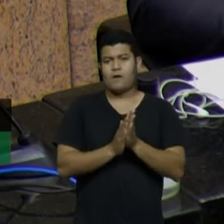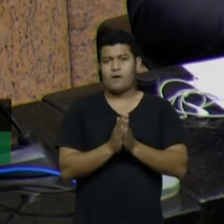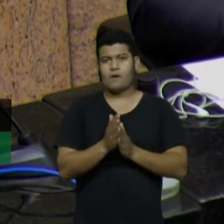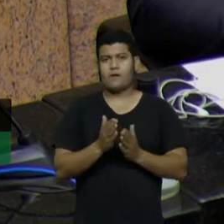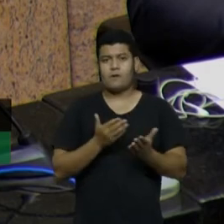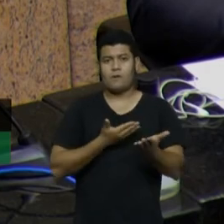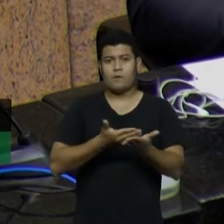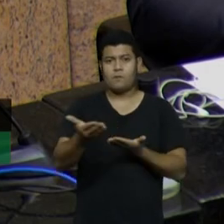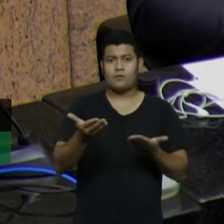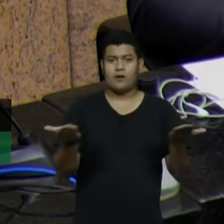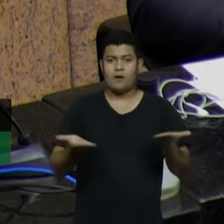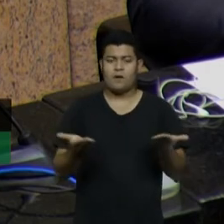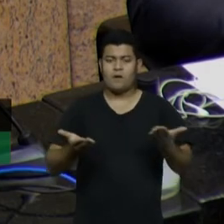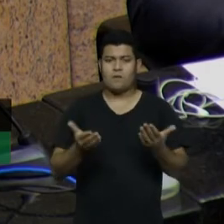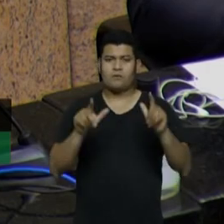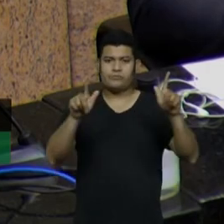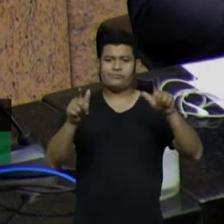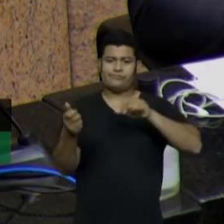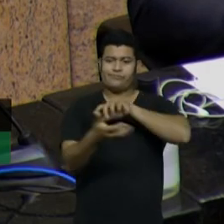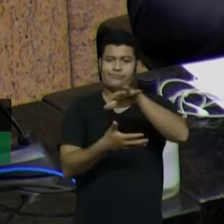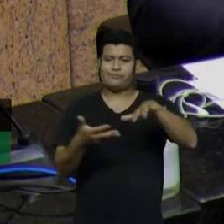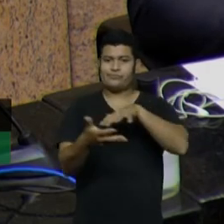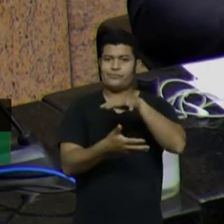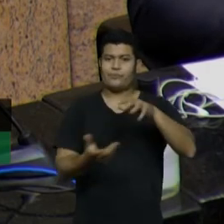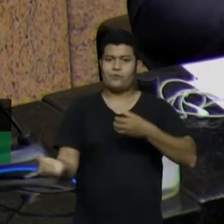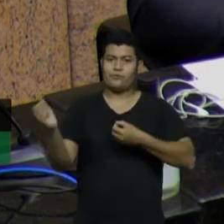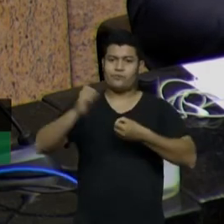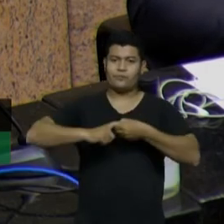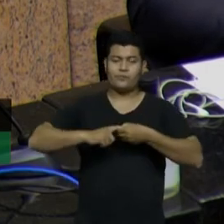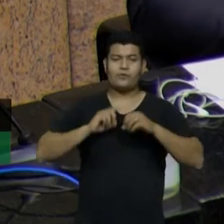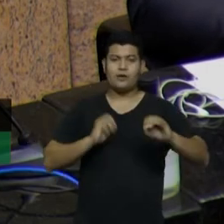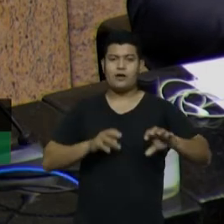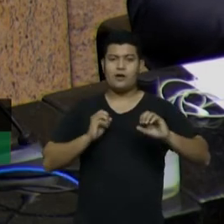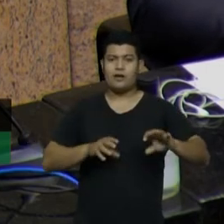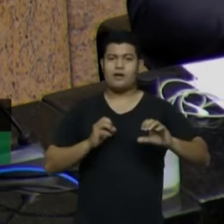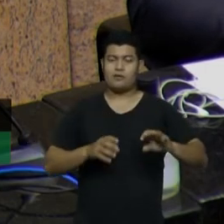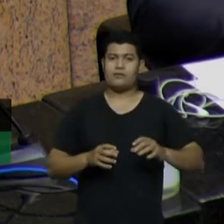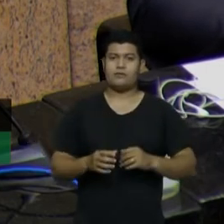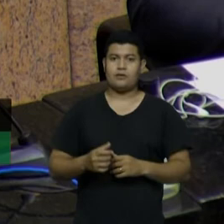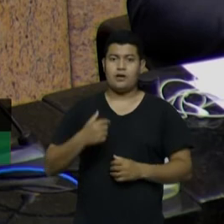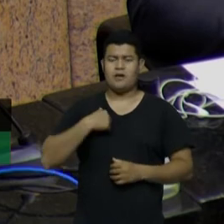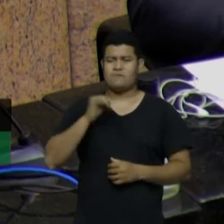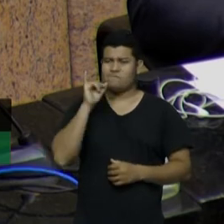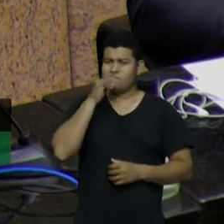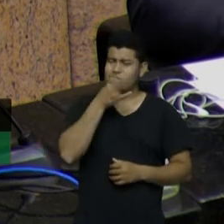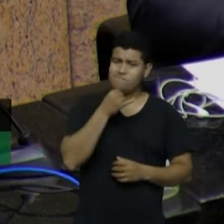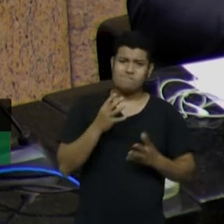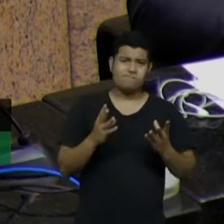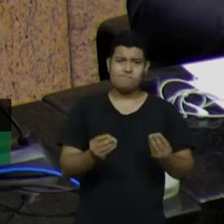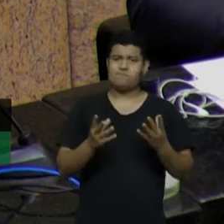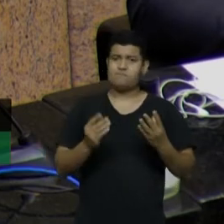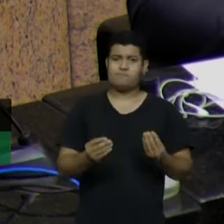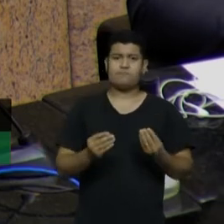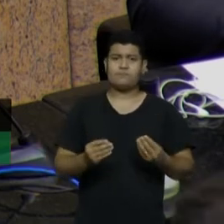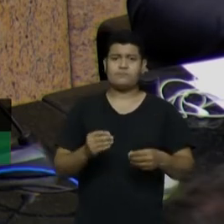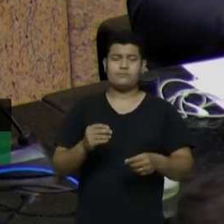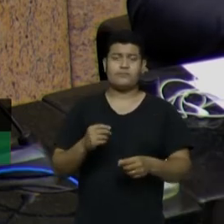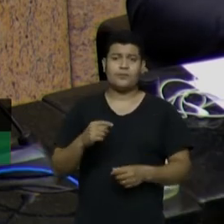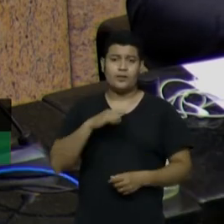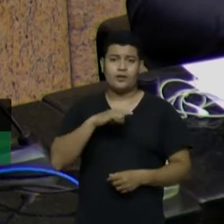uma greve no retorno às aulas presenciais. Eu lamento muito, muito mesmo, que nós tenhamos